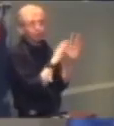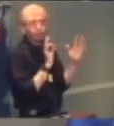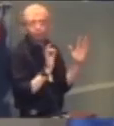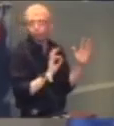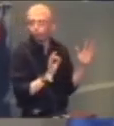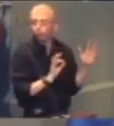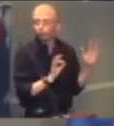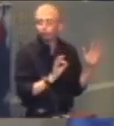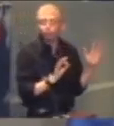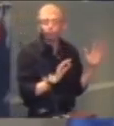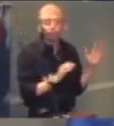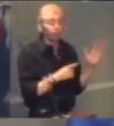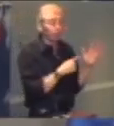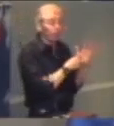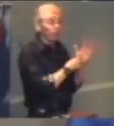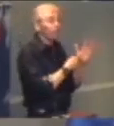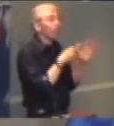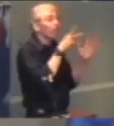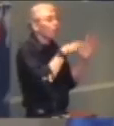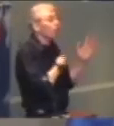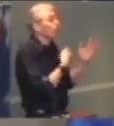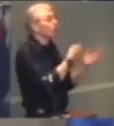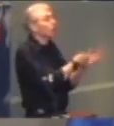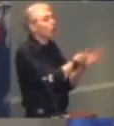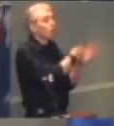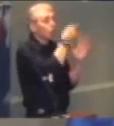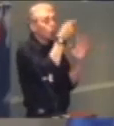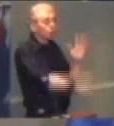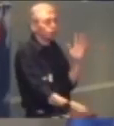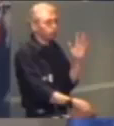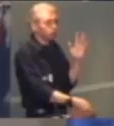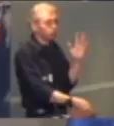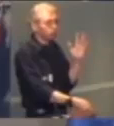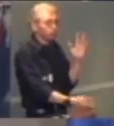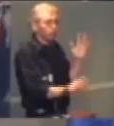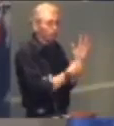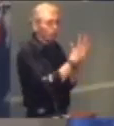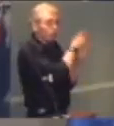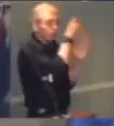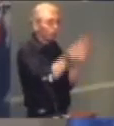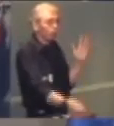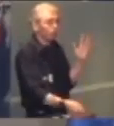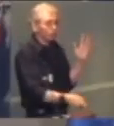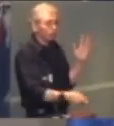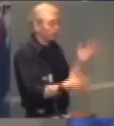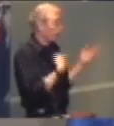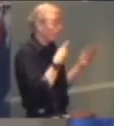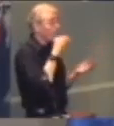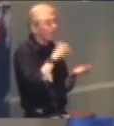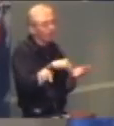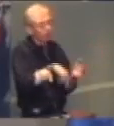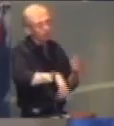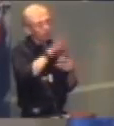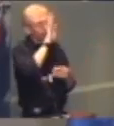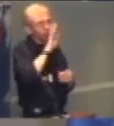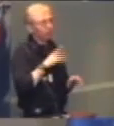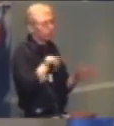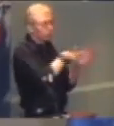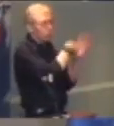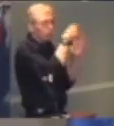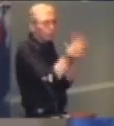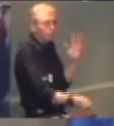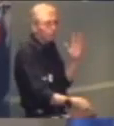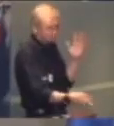de cumpra-se na realidade nós sofremos pela falta do cumprimento da lei e o que